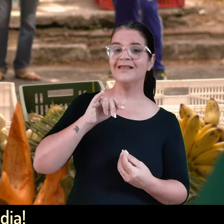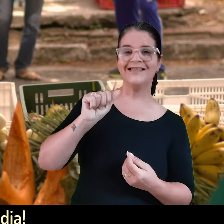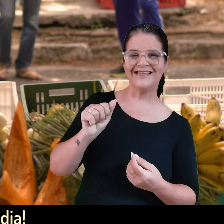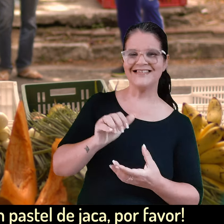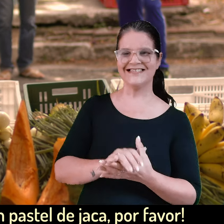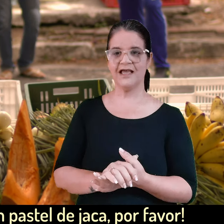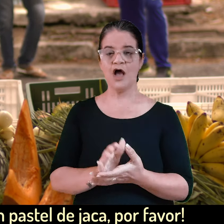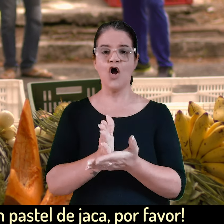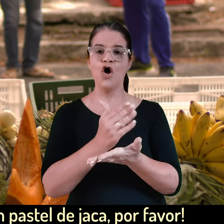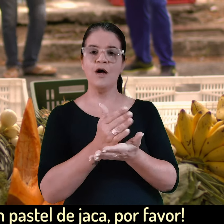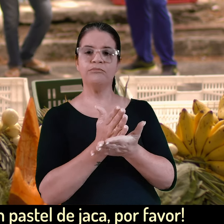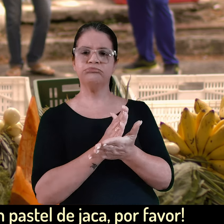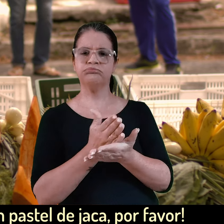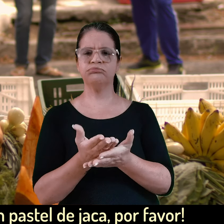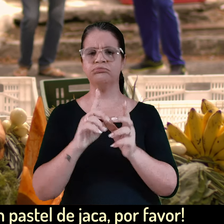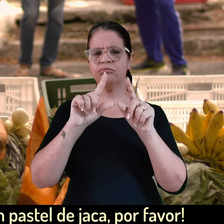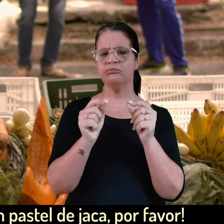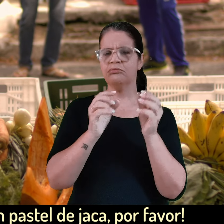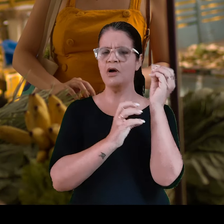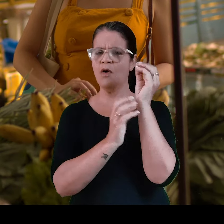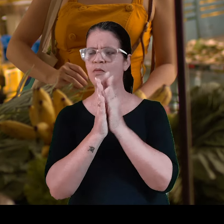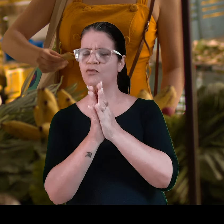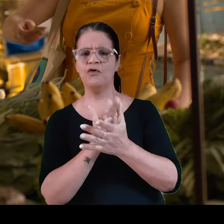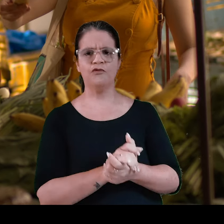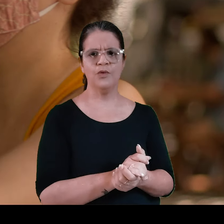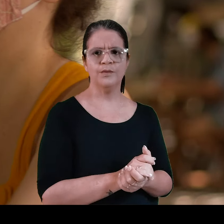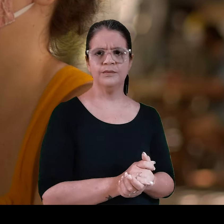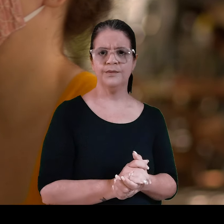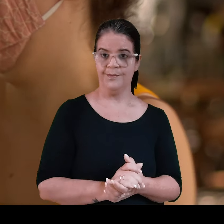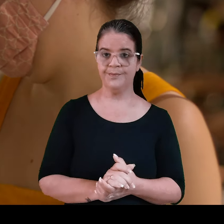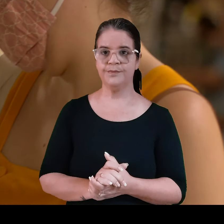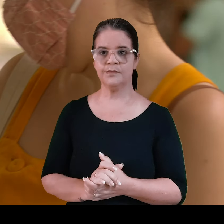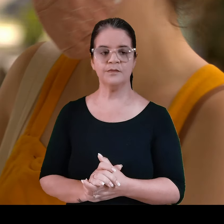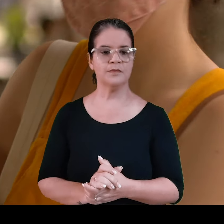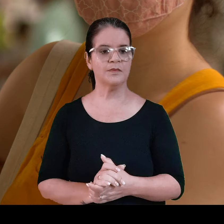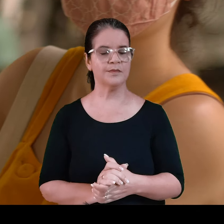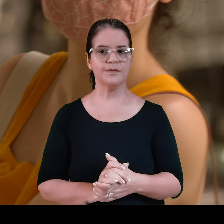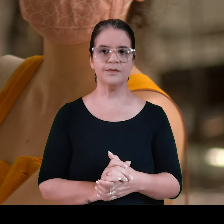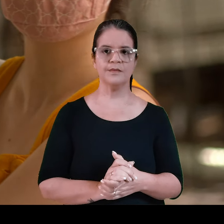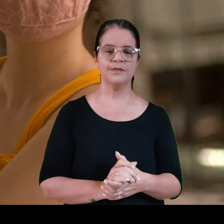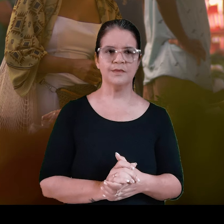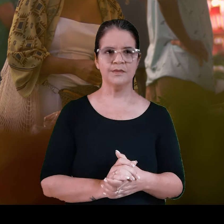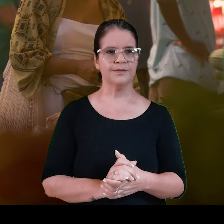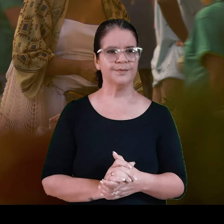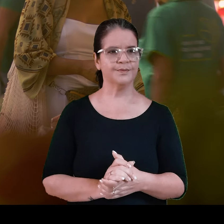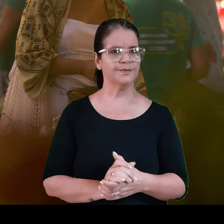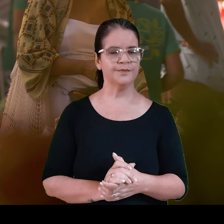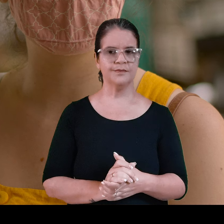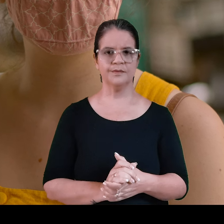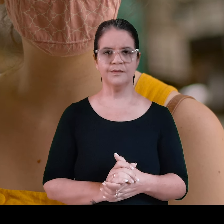Chega em outra barraca. Um bolo de macaxeira e um pastel de jaca, por favor. Enquanto o guarda compra, avista uma jovem ao longe.